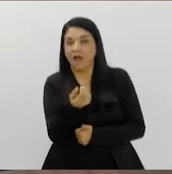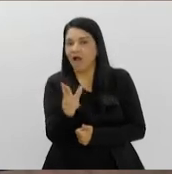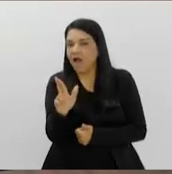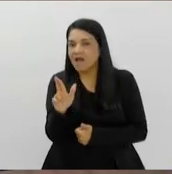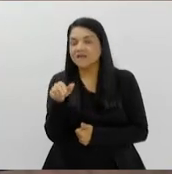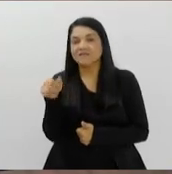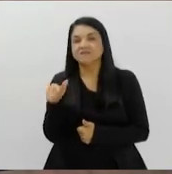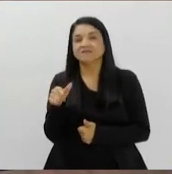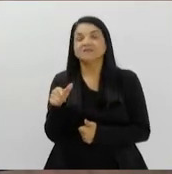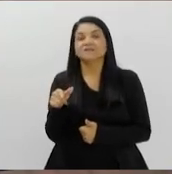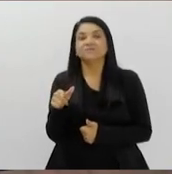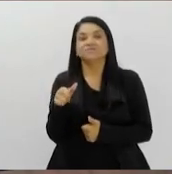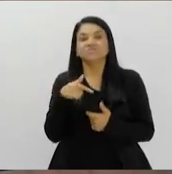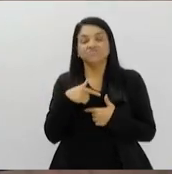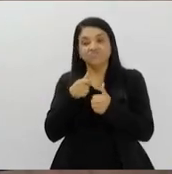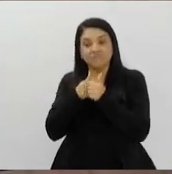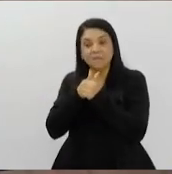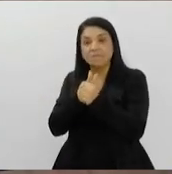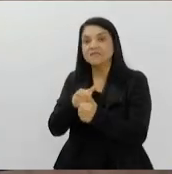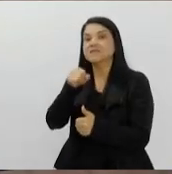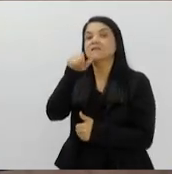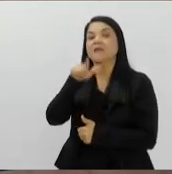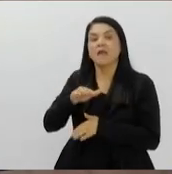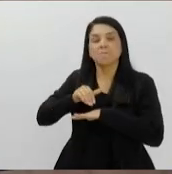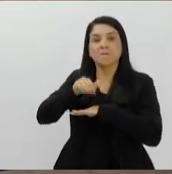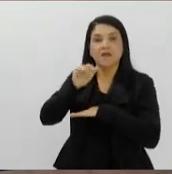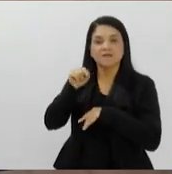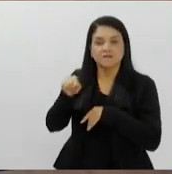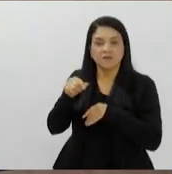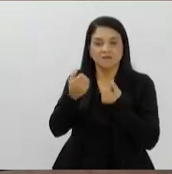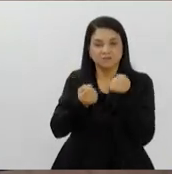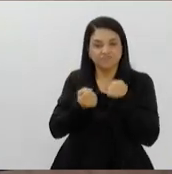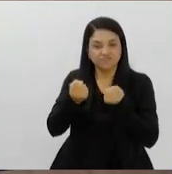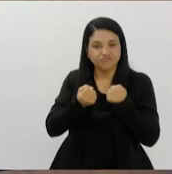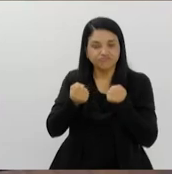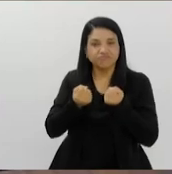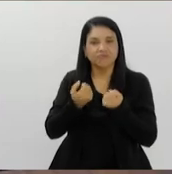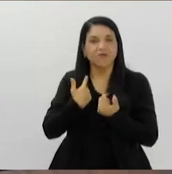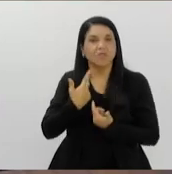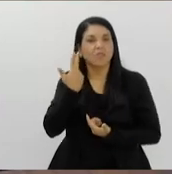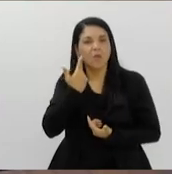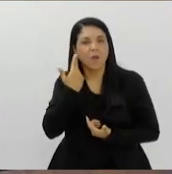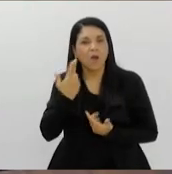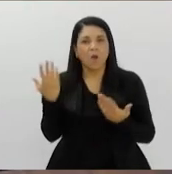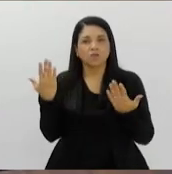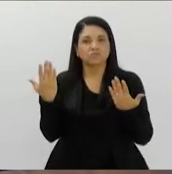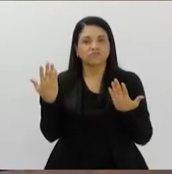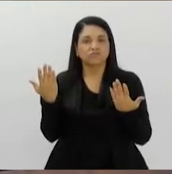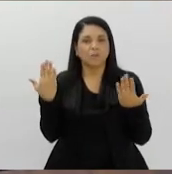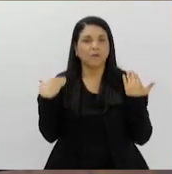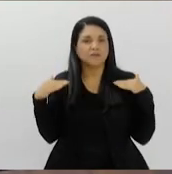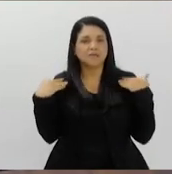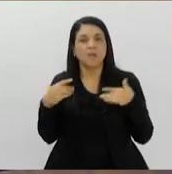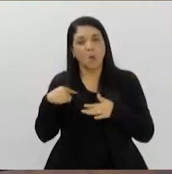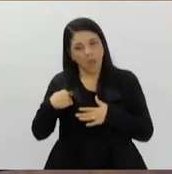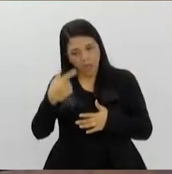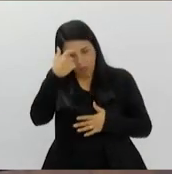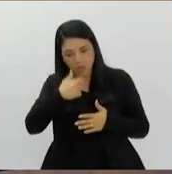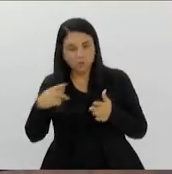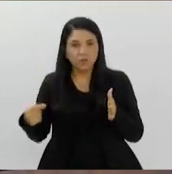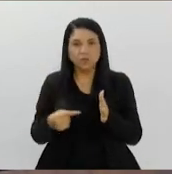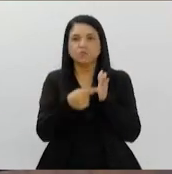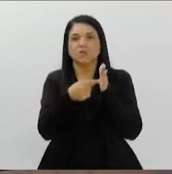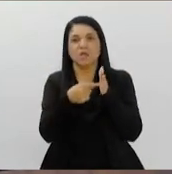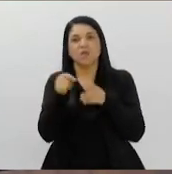eles perseguem os motoristas de transporte complementar, os motoristas de carros normais, de passeio, como foi denunciado aqui por mim, o que estava